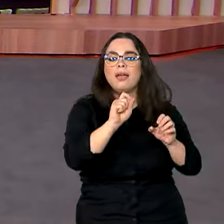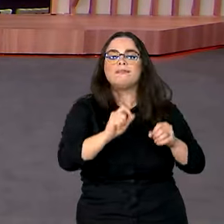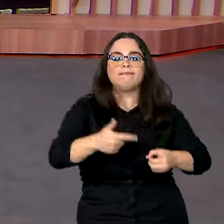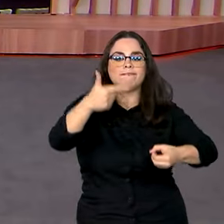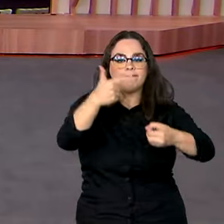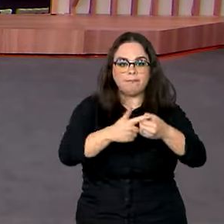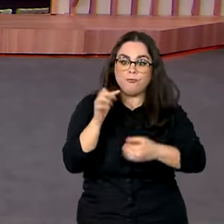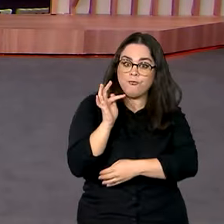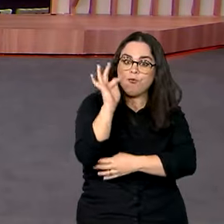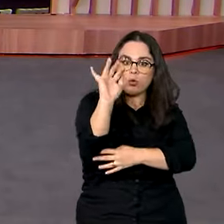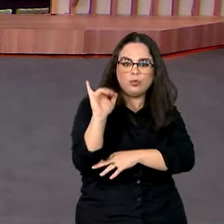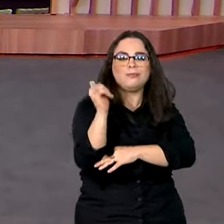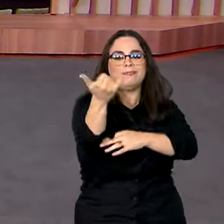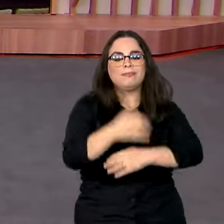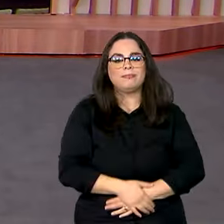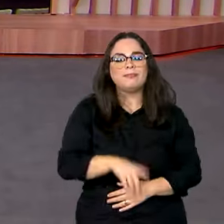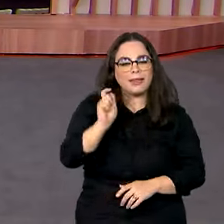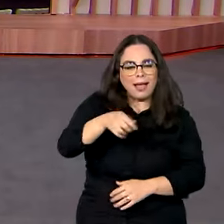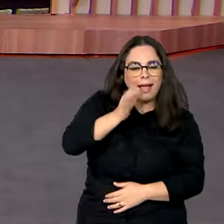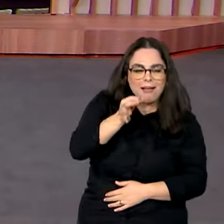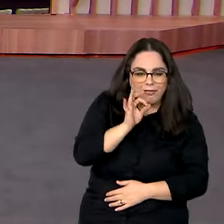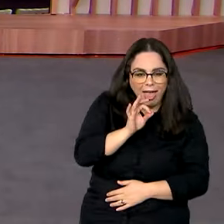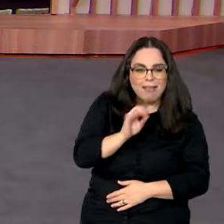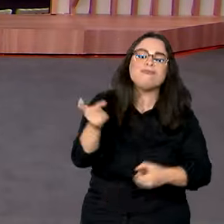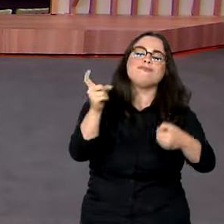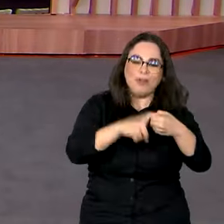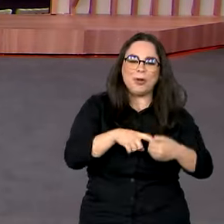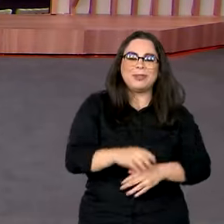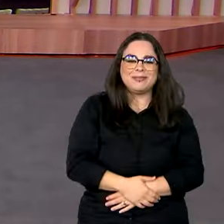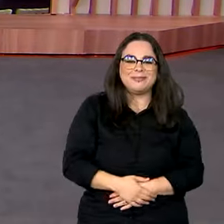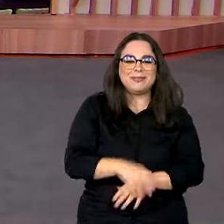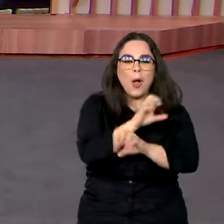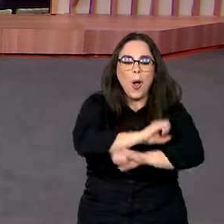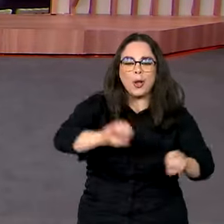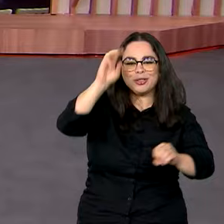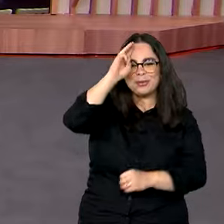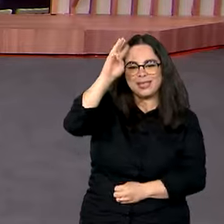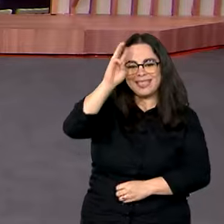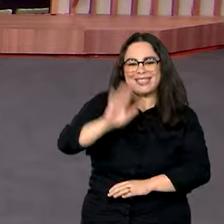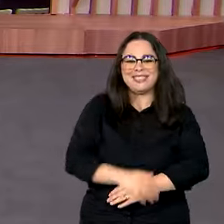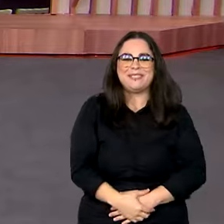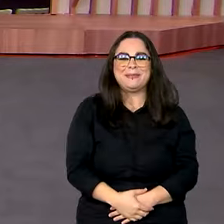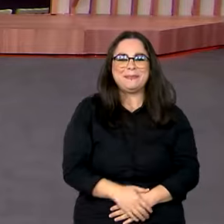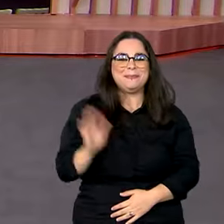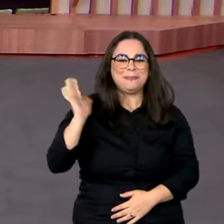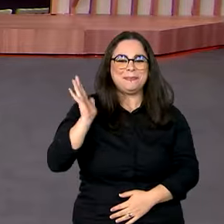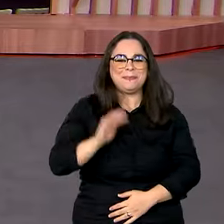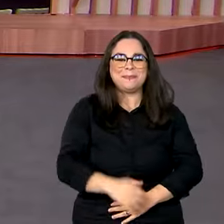combustível do futuro. É o tempo da gente tomar um cafezinho e a gente volta. Uma ótima terça-feira para você.